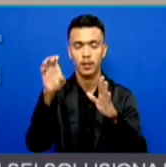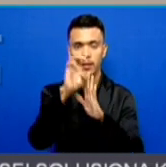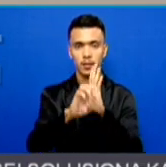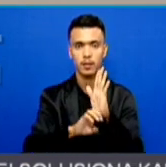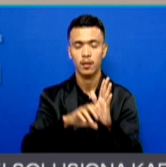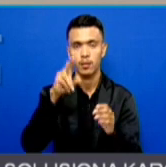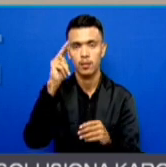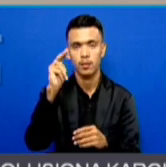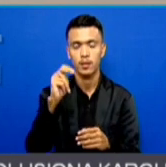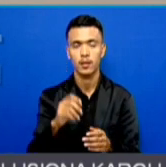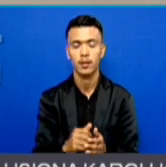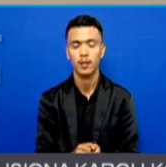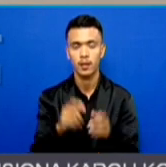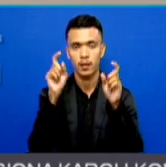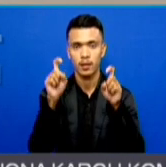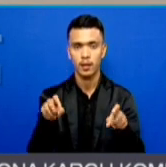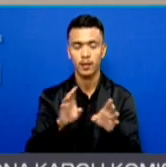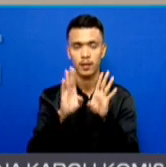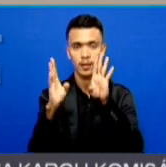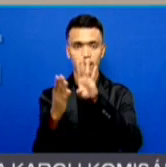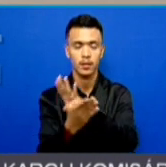estadunian tem que sai